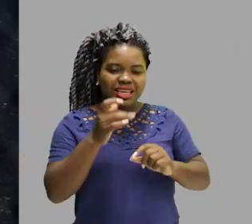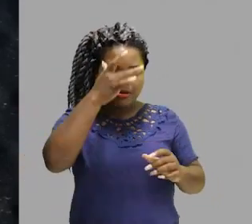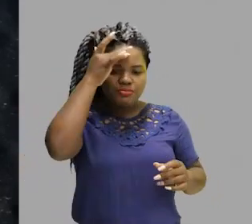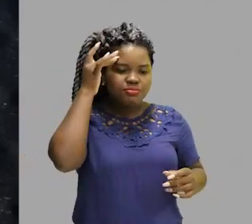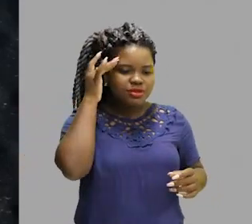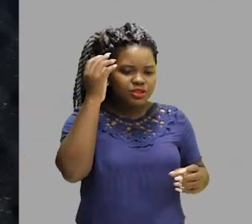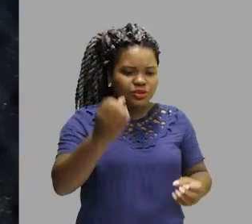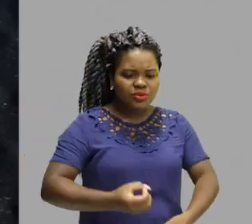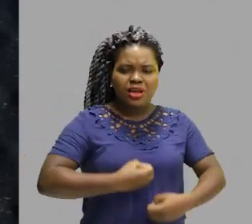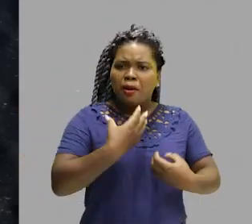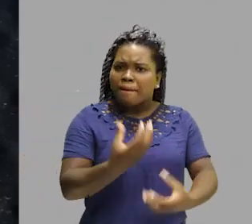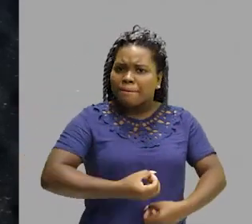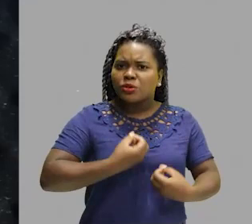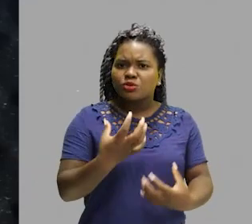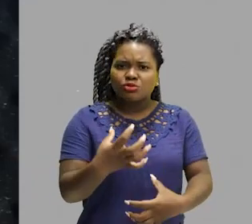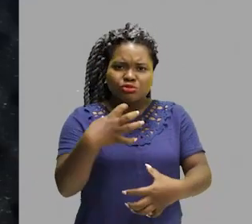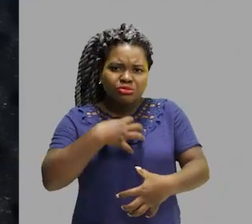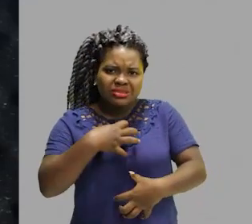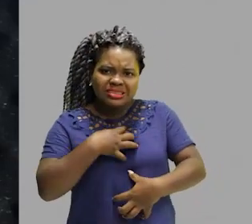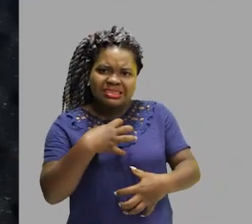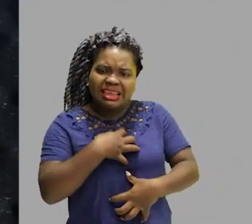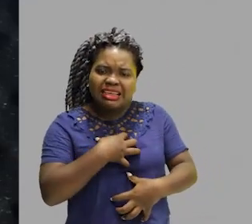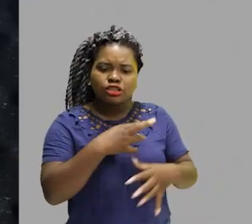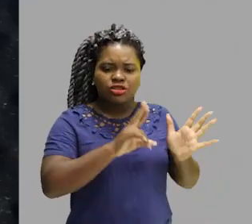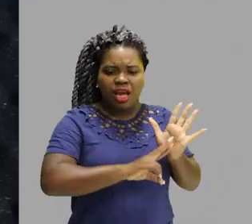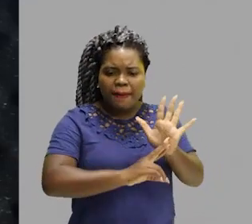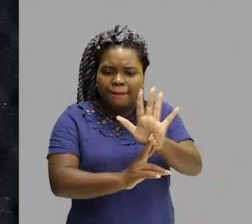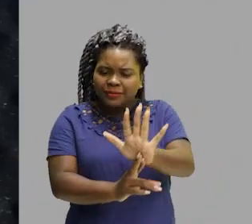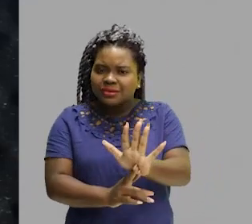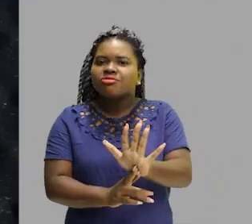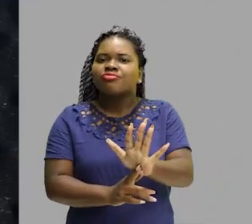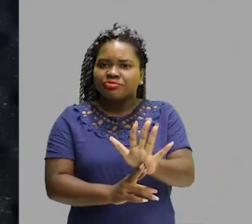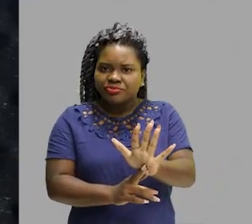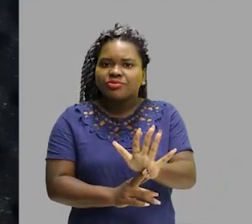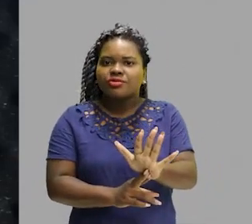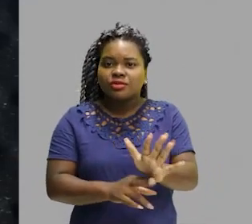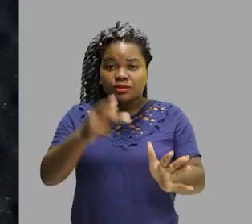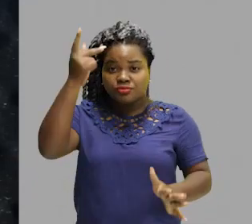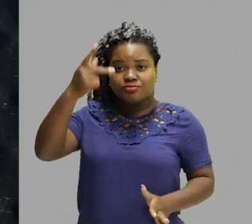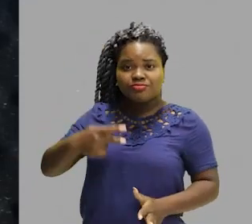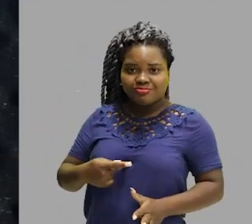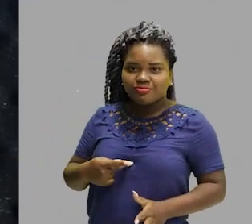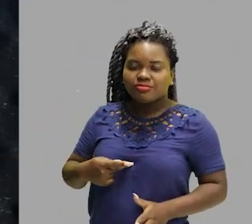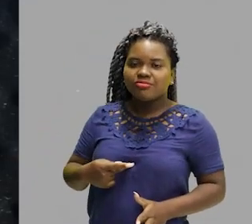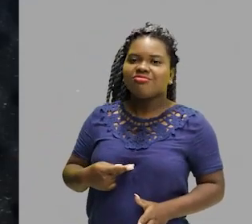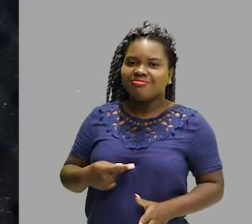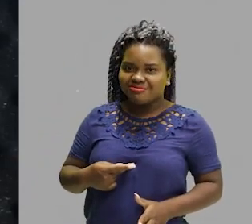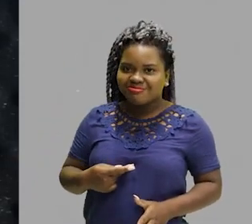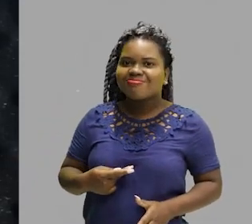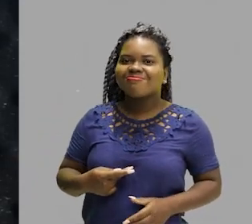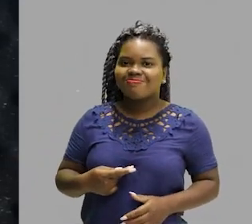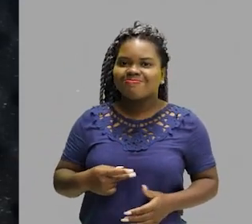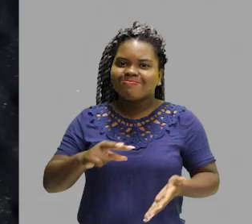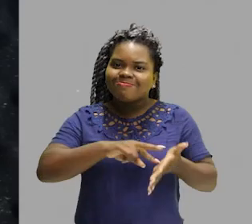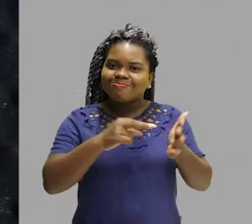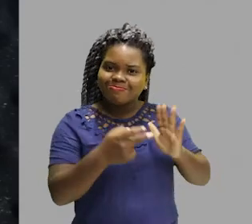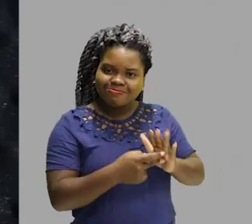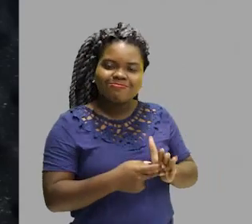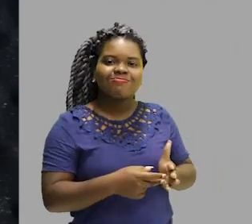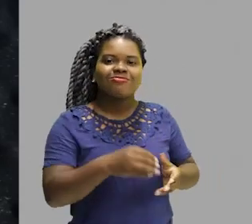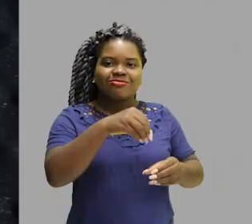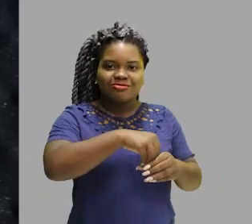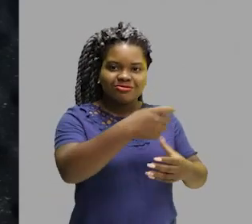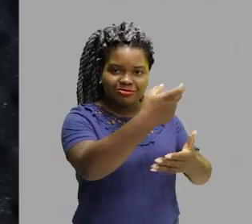diretamente sentimentos e visões pessoais, é a subjetividade. A voz que vai se manifestar na poesia, né?